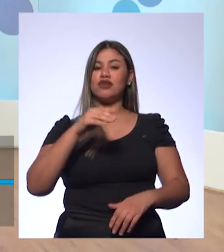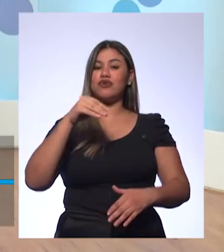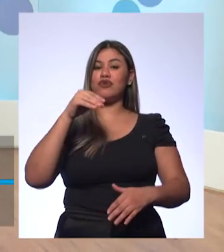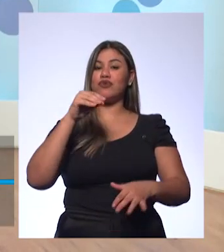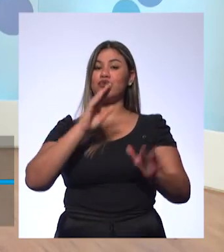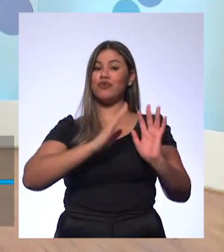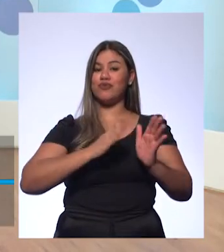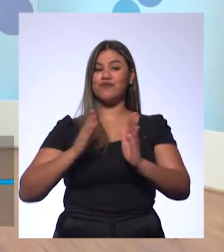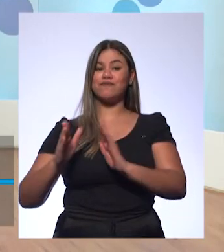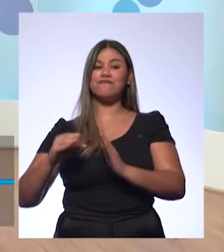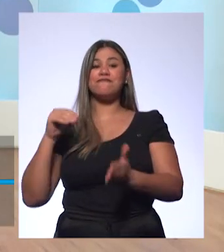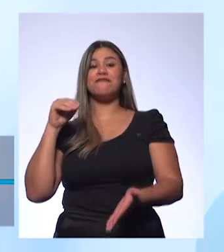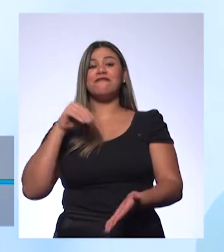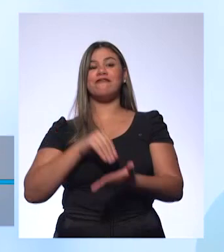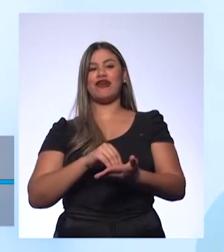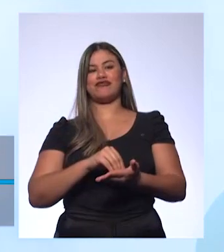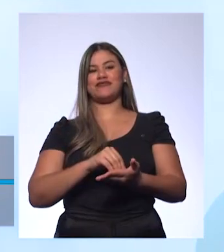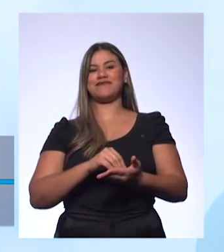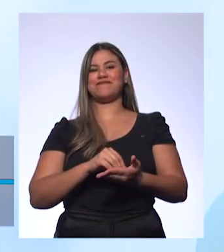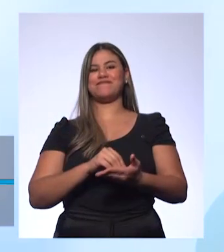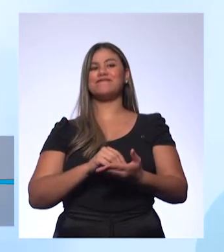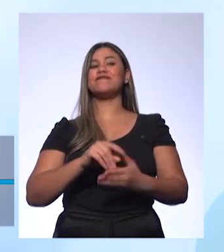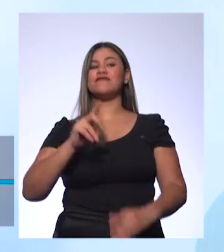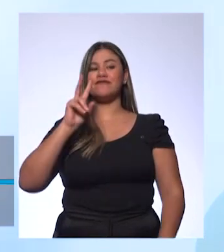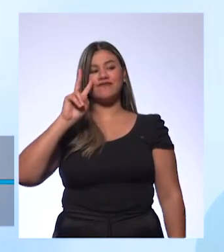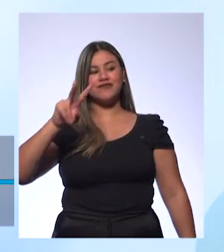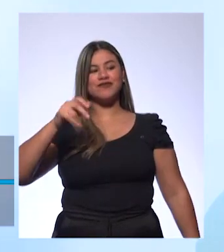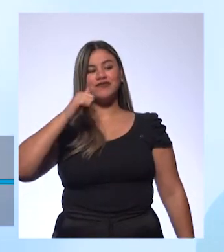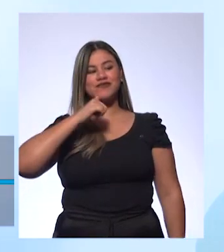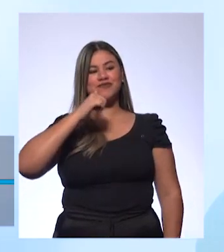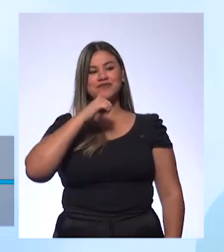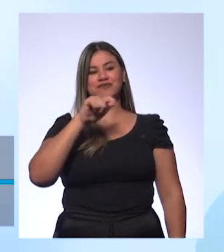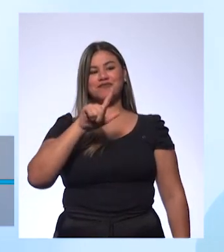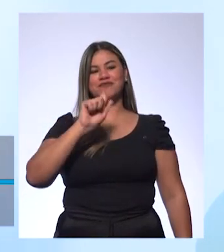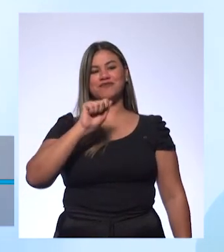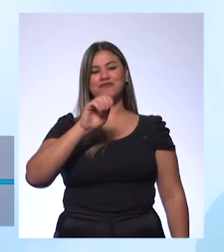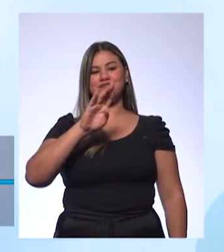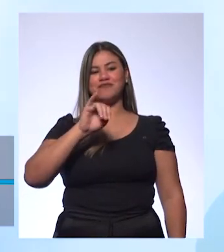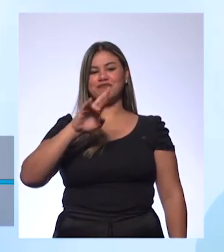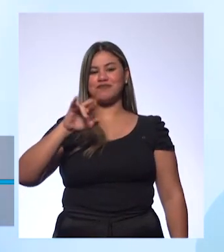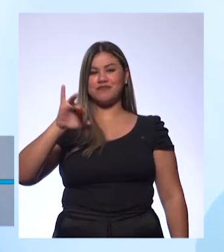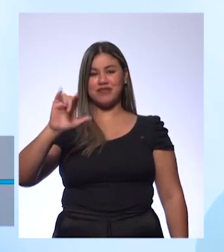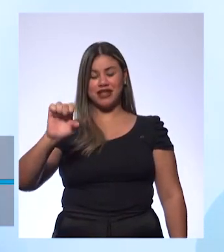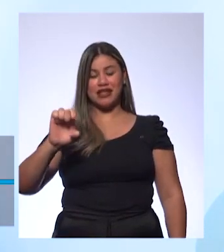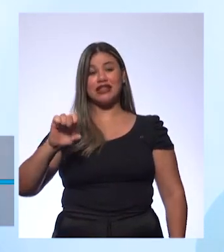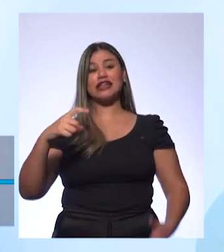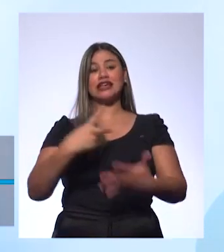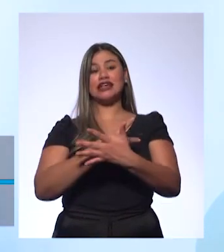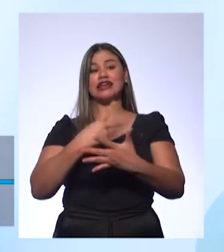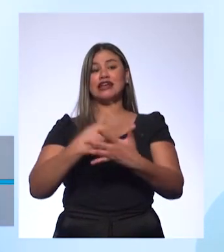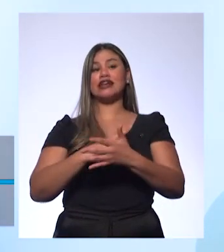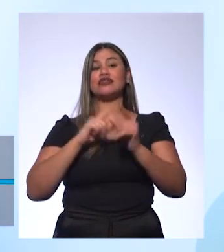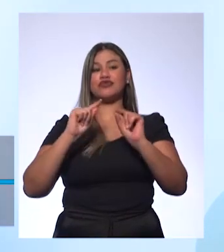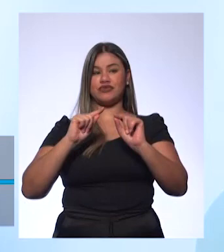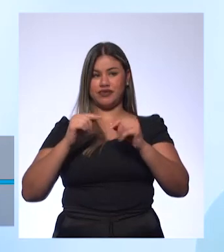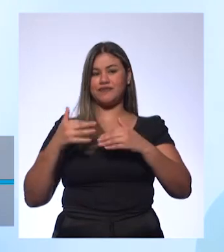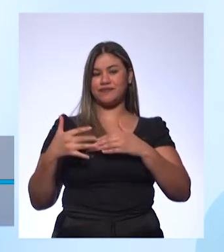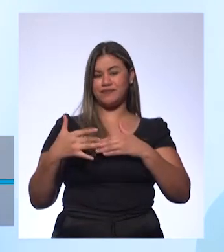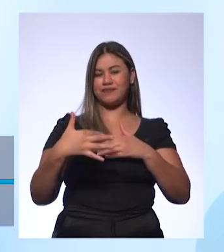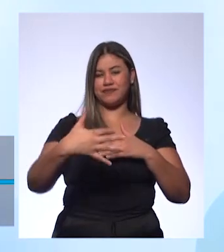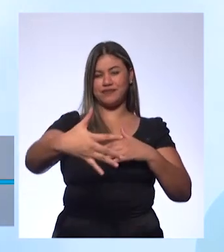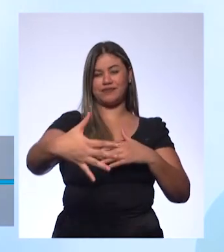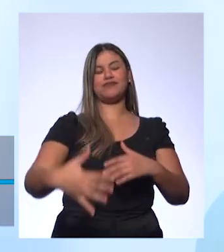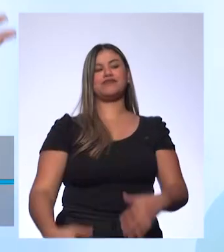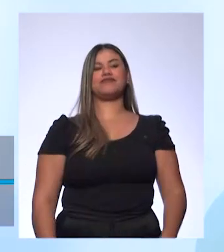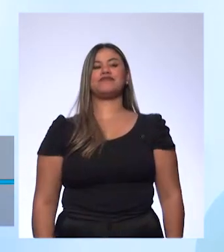o erro do relato da Gabriele sobre a situação que aconteceu, certo? Então, a gente continua nesse processo aí